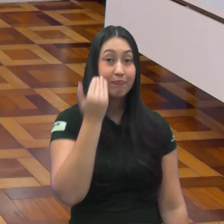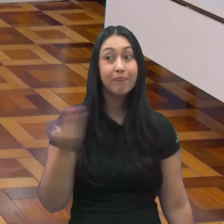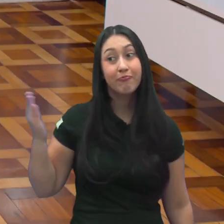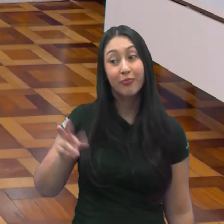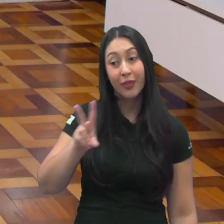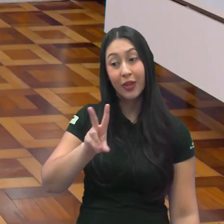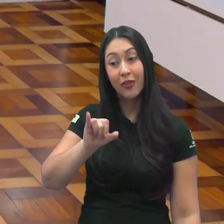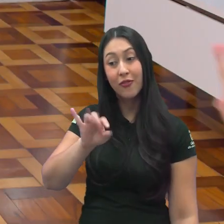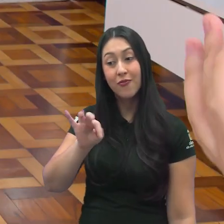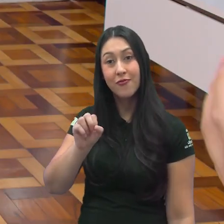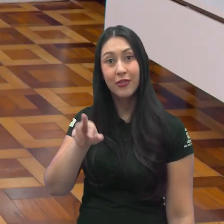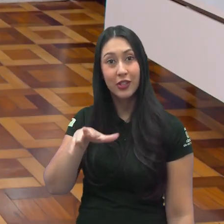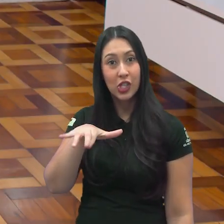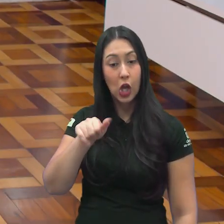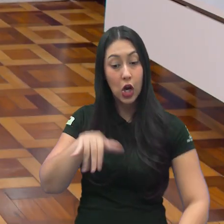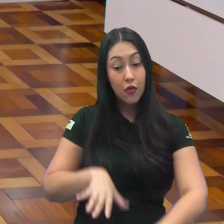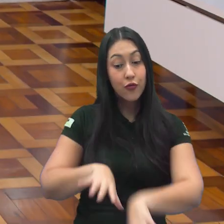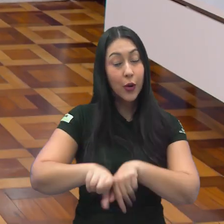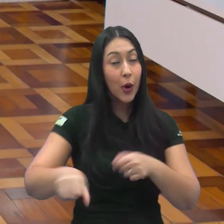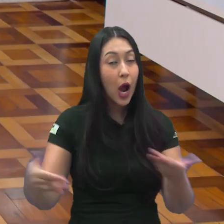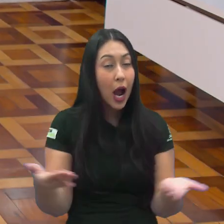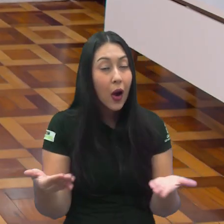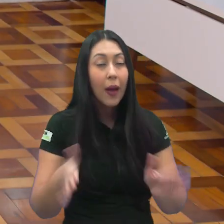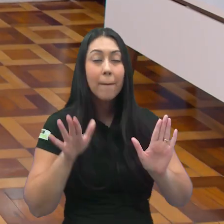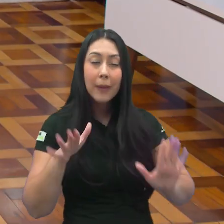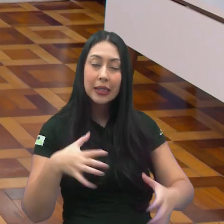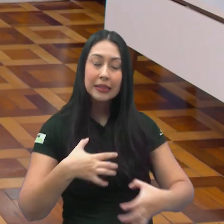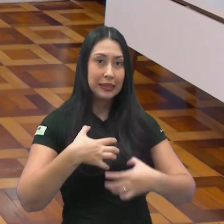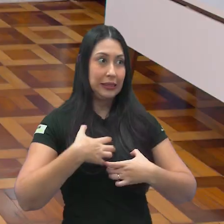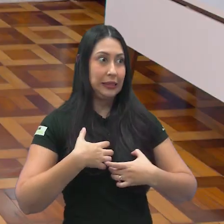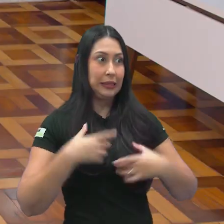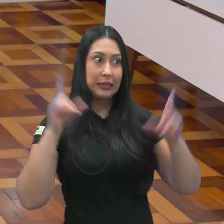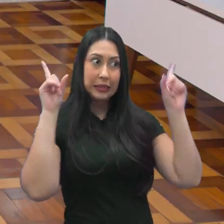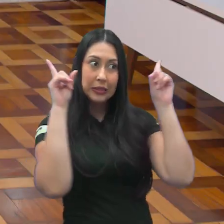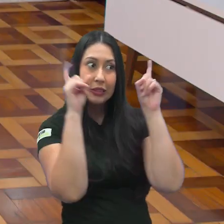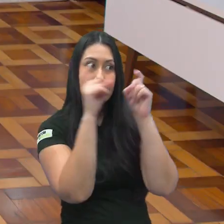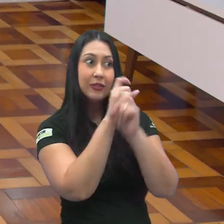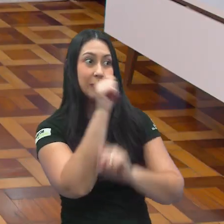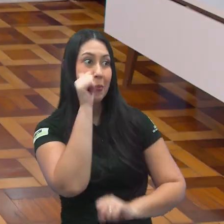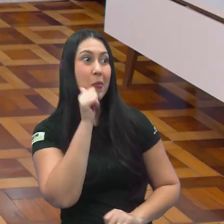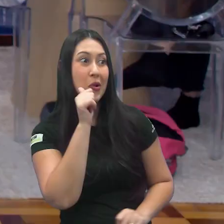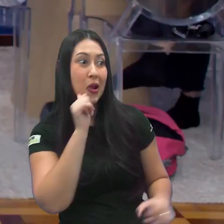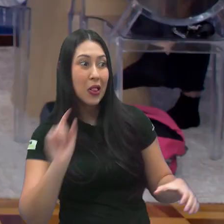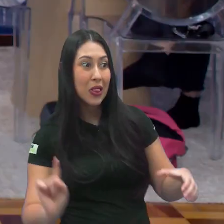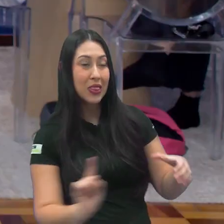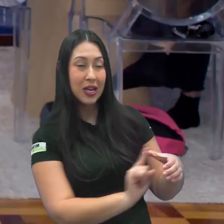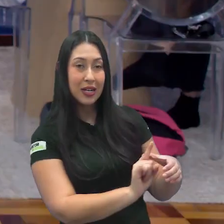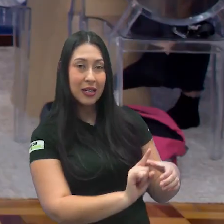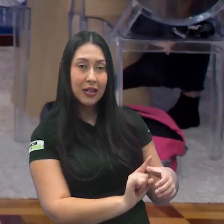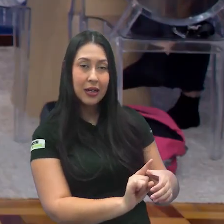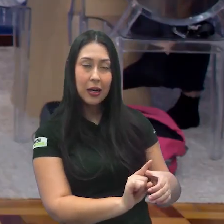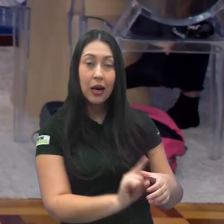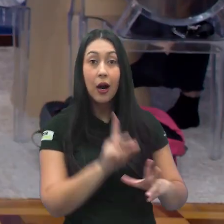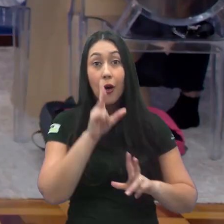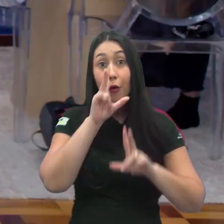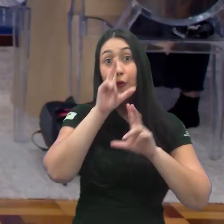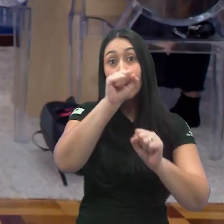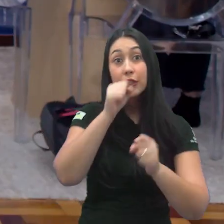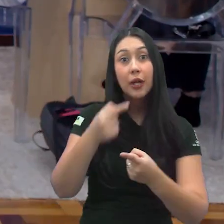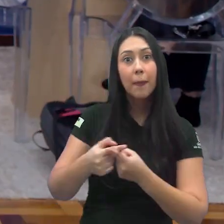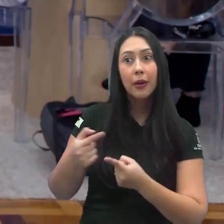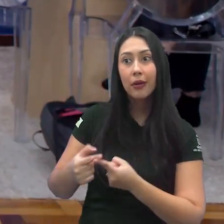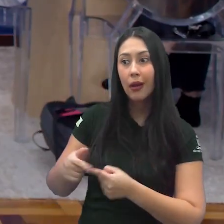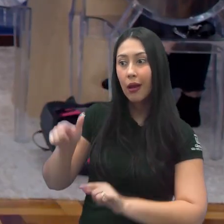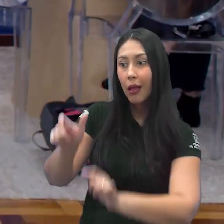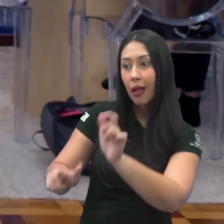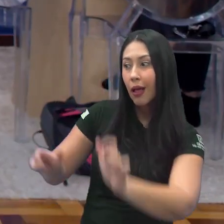A Vitória é recém-formada e já sente o peso de ser mulher em um ambiente dominado por homens. A força para crescer nesse